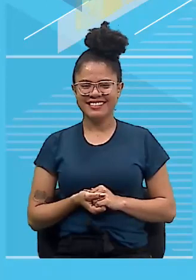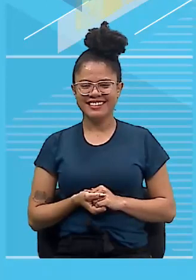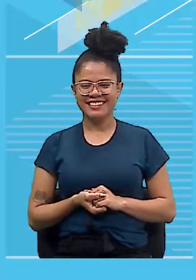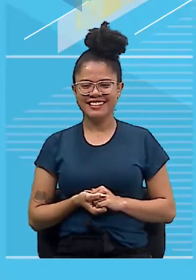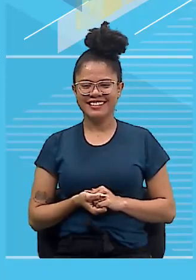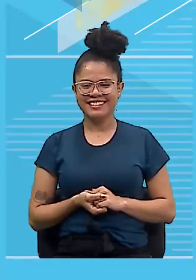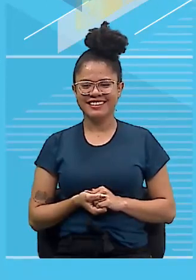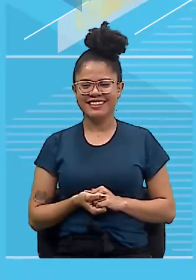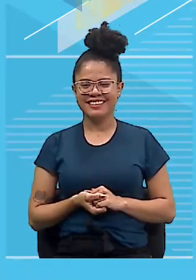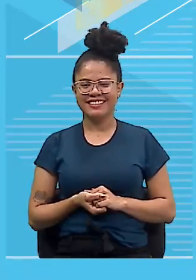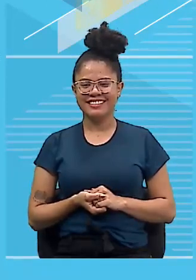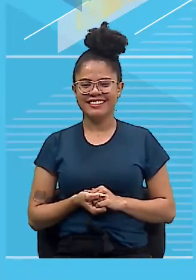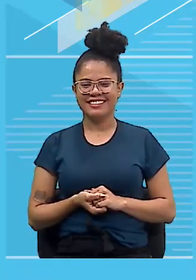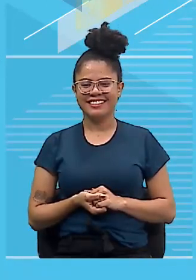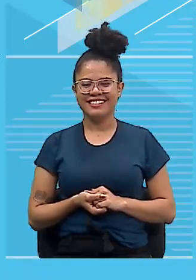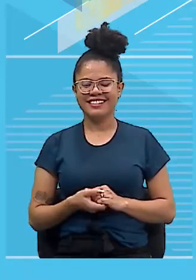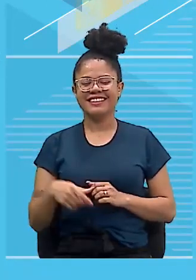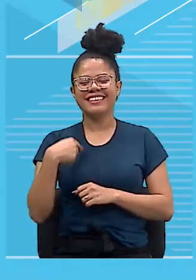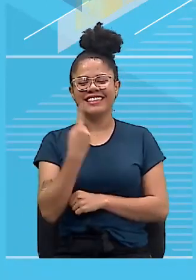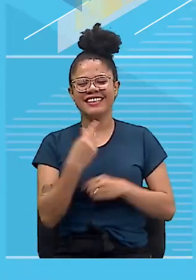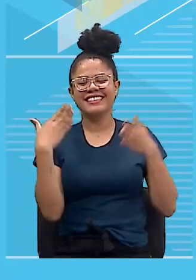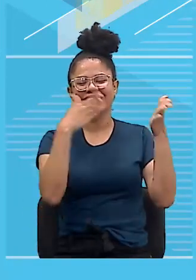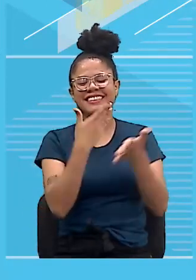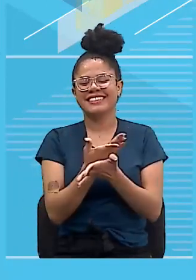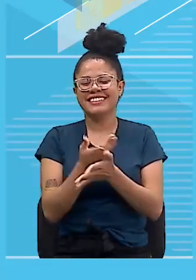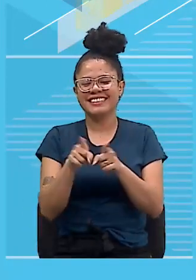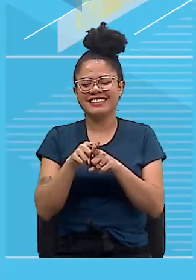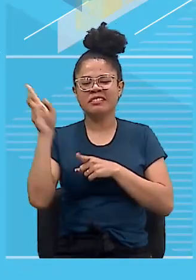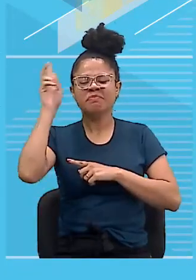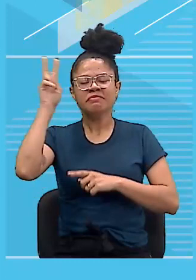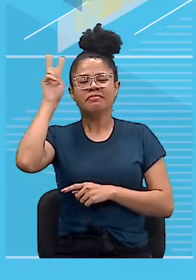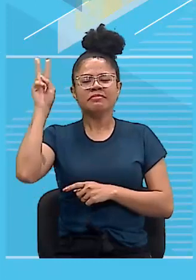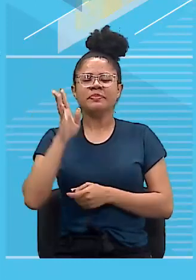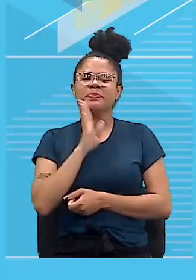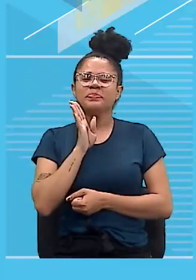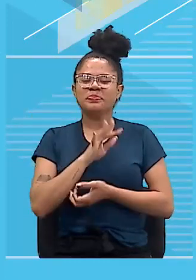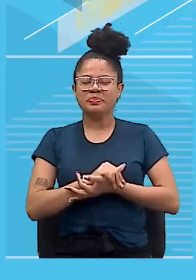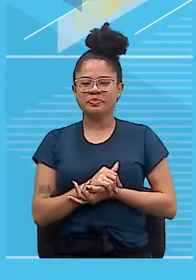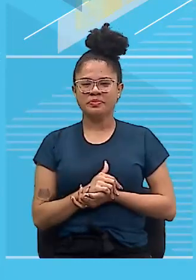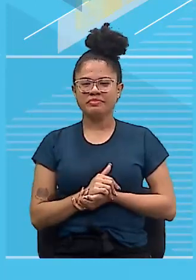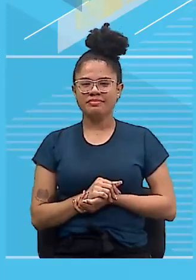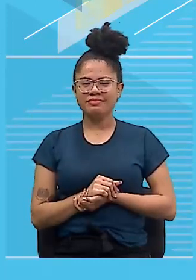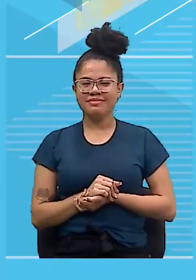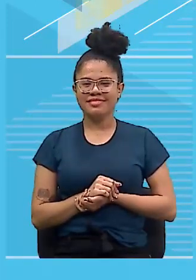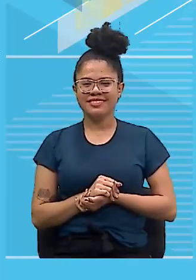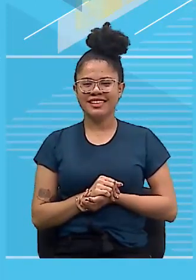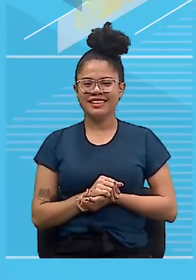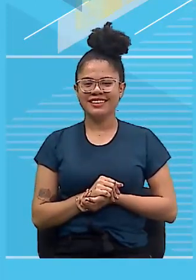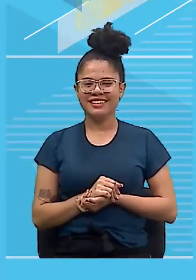Felipe a gente presta atenção na aula e nas historinhas tem jeito para você não viu galera